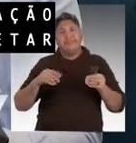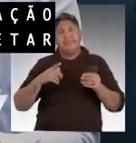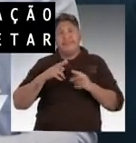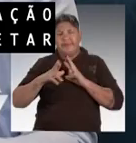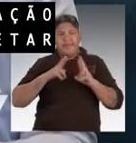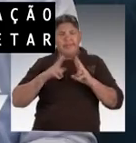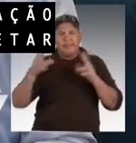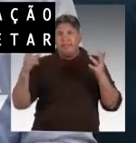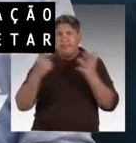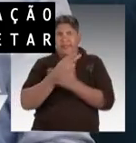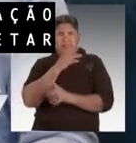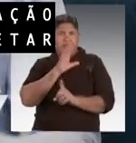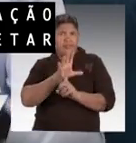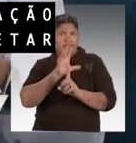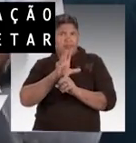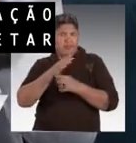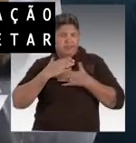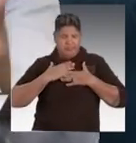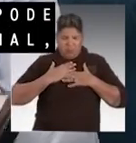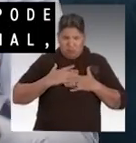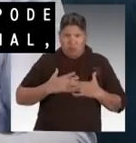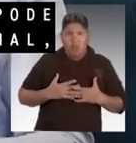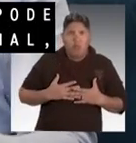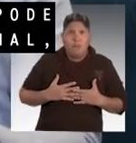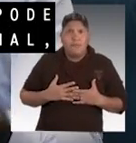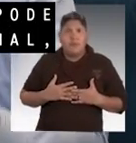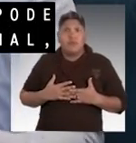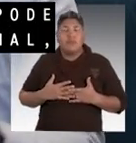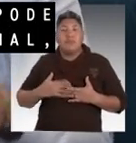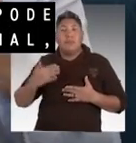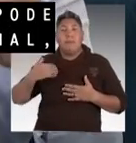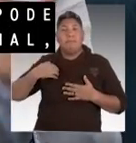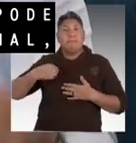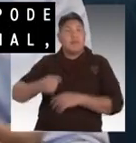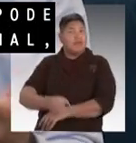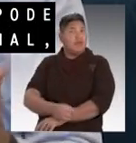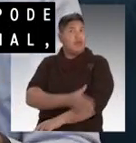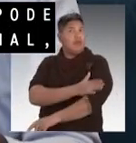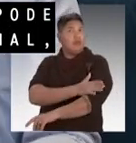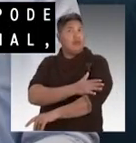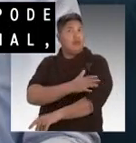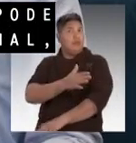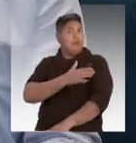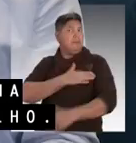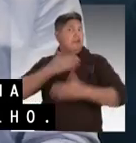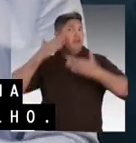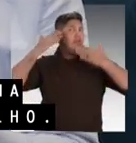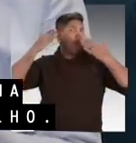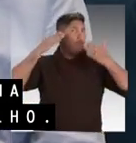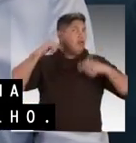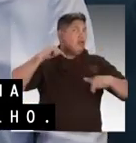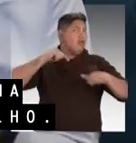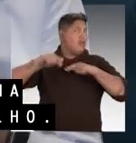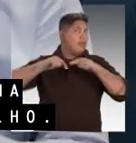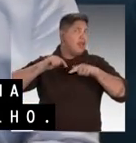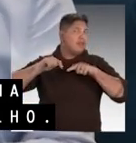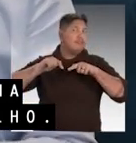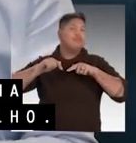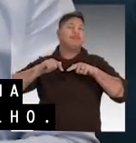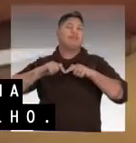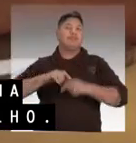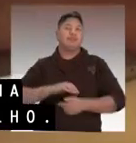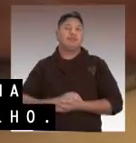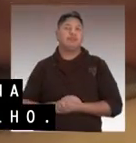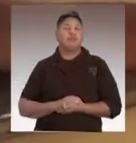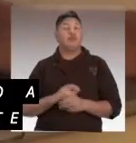que essa relação disfuncional pode afetar o meu fisiológico, pode afetar o meu emocional, pode afetar a minha performance no